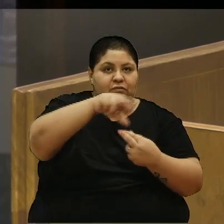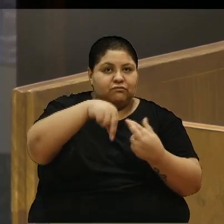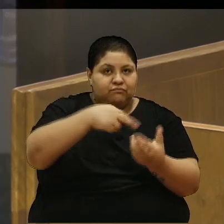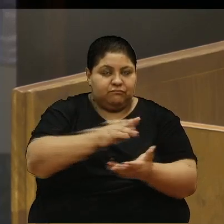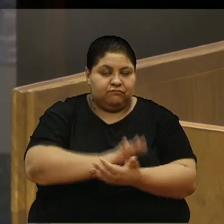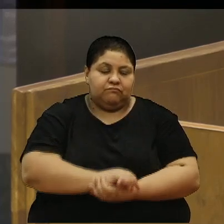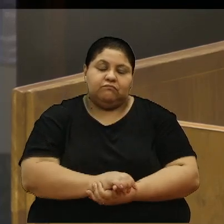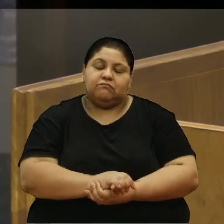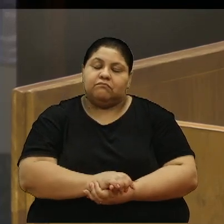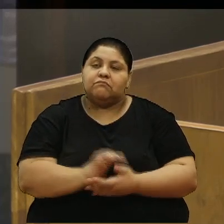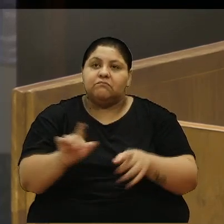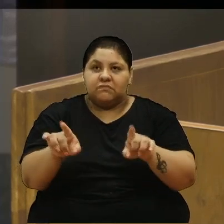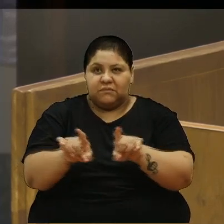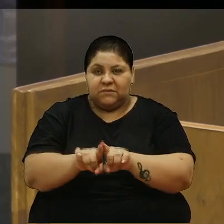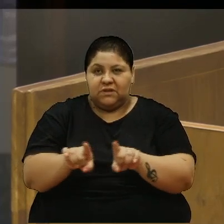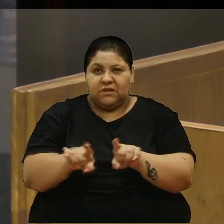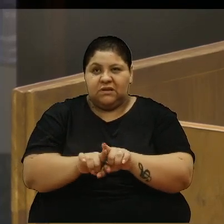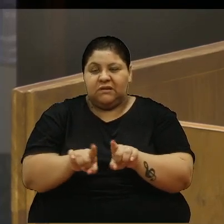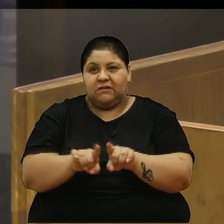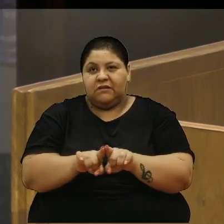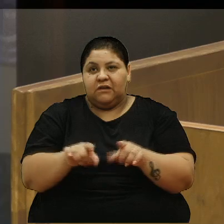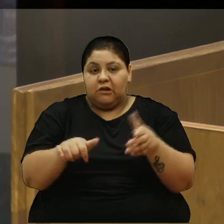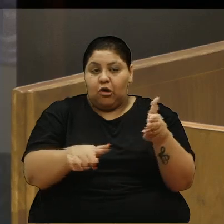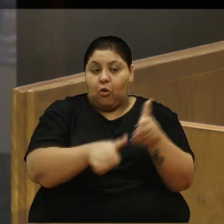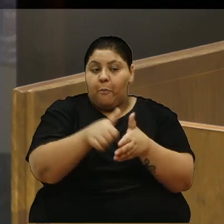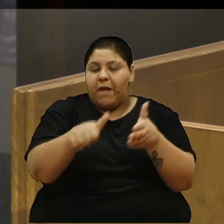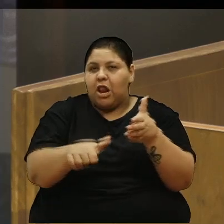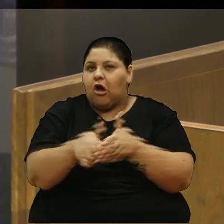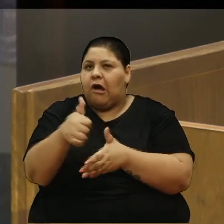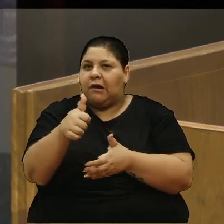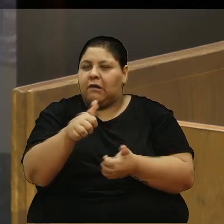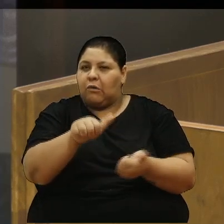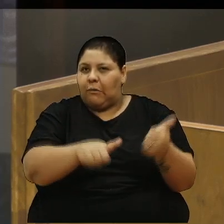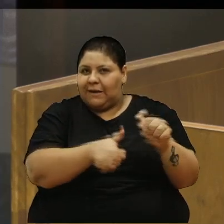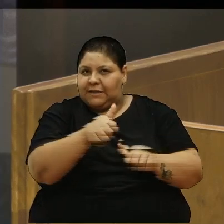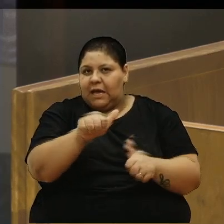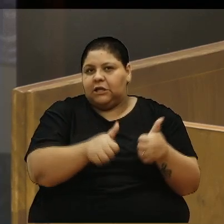um material que também chega para eles aí com uma melhor qualidade,